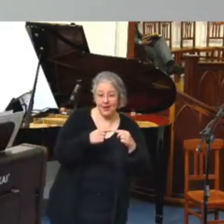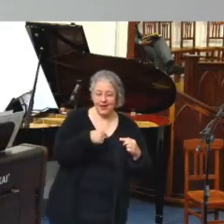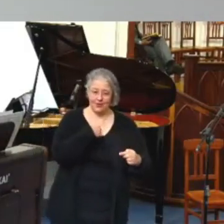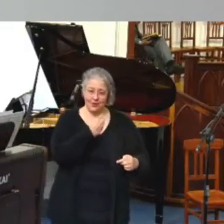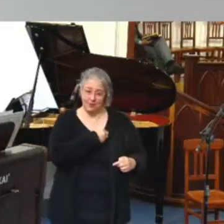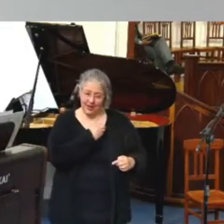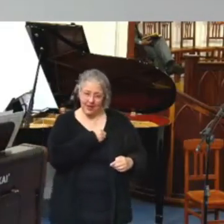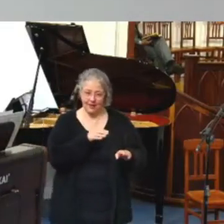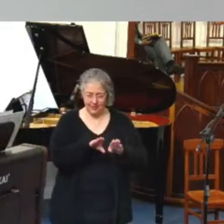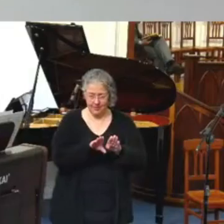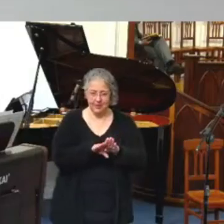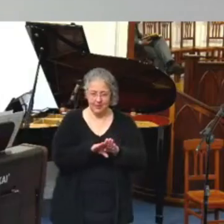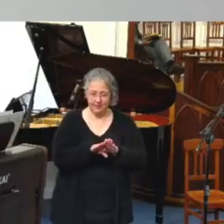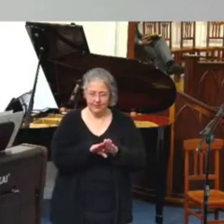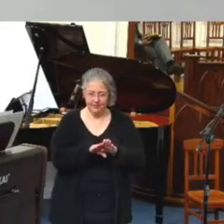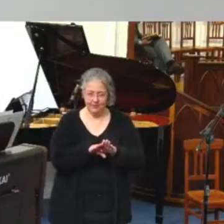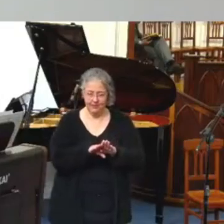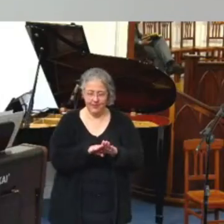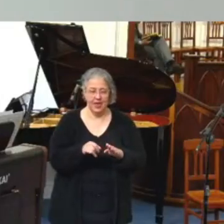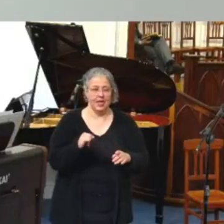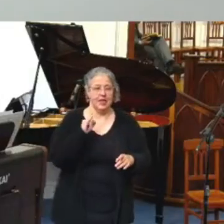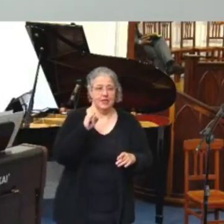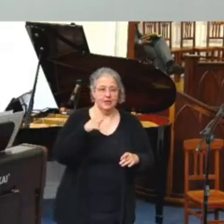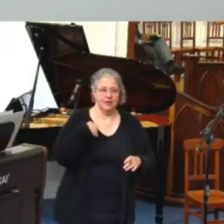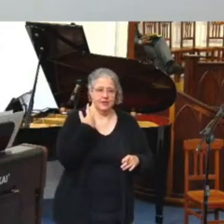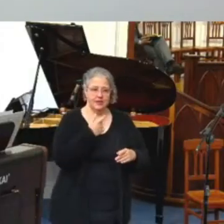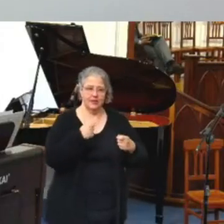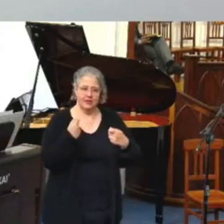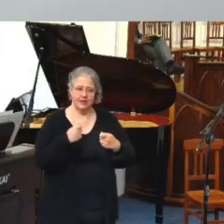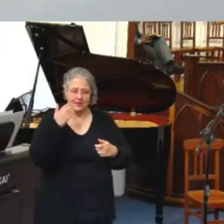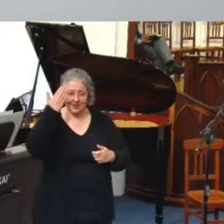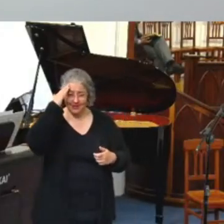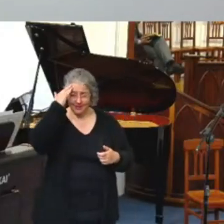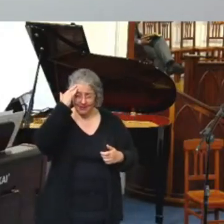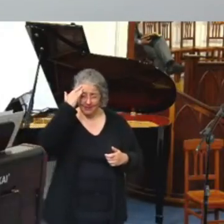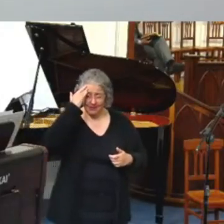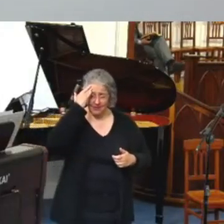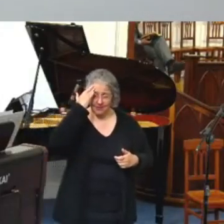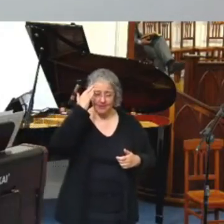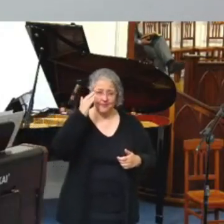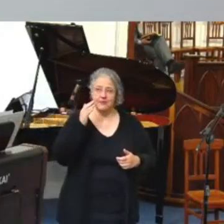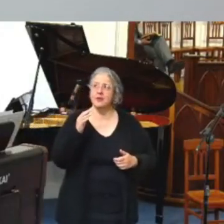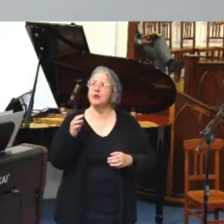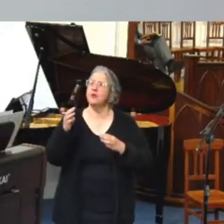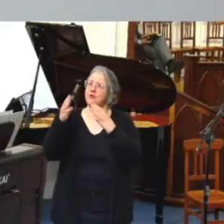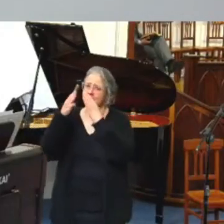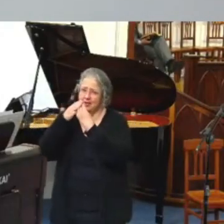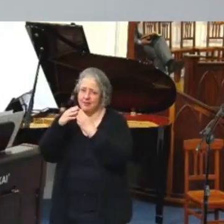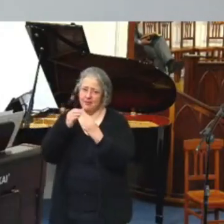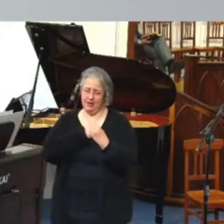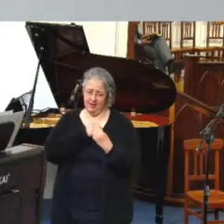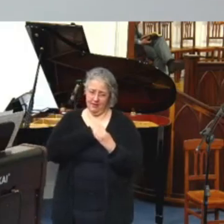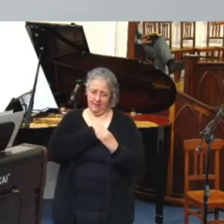nos autocomiserar, nós precisamos reconhecer, confessar e deixar para